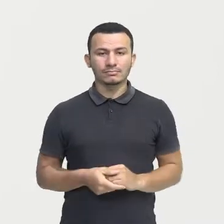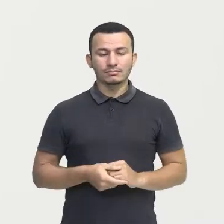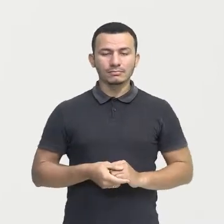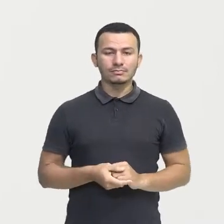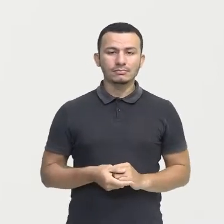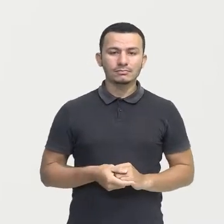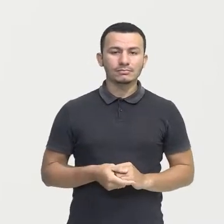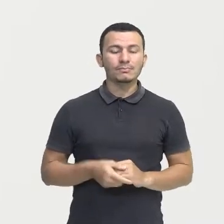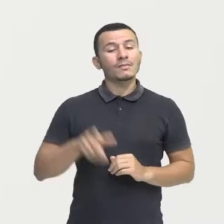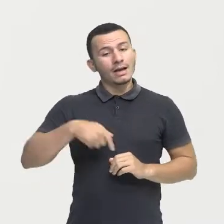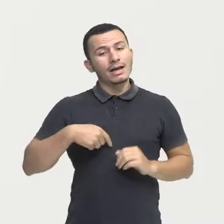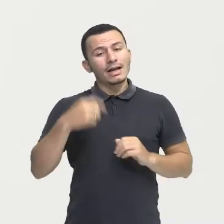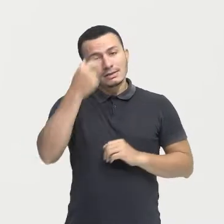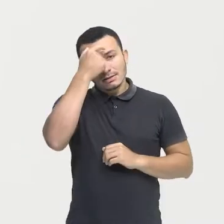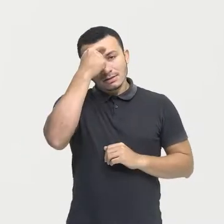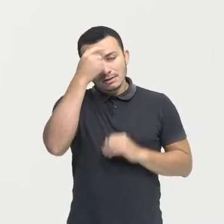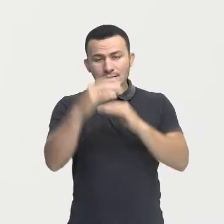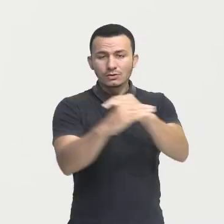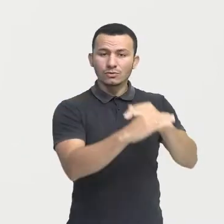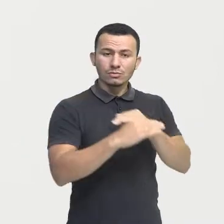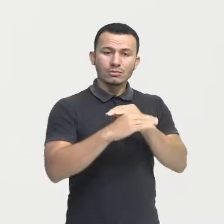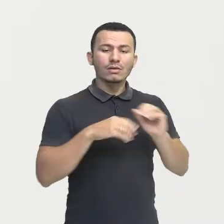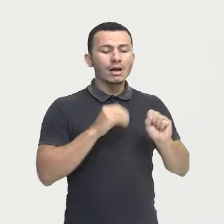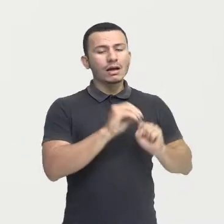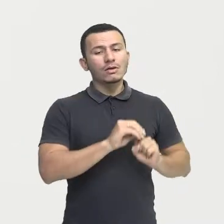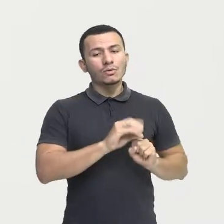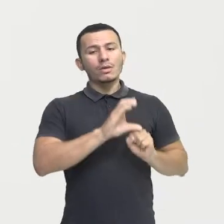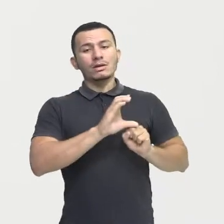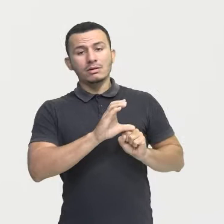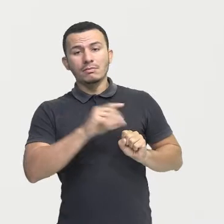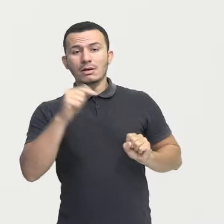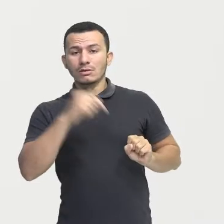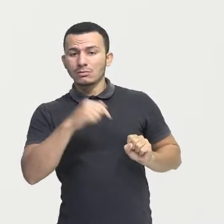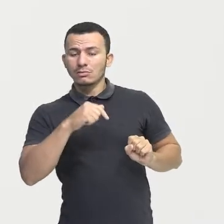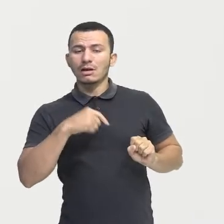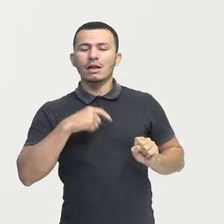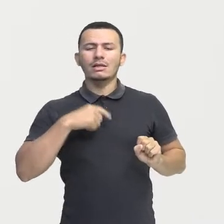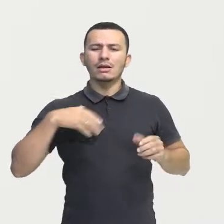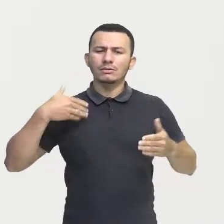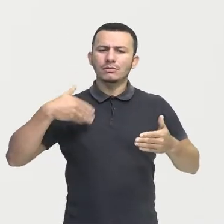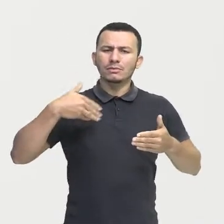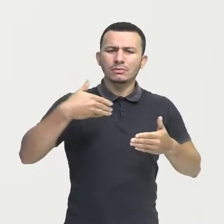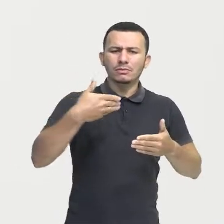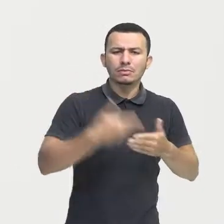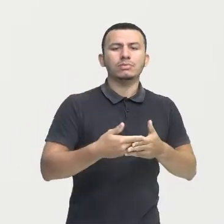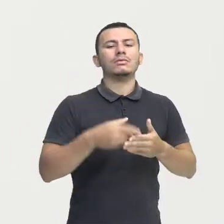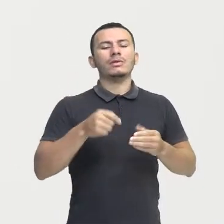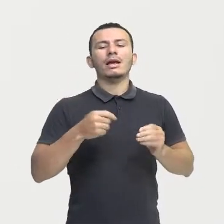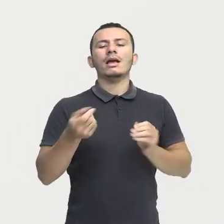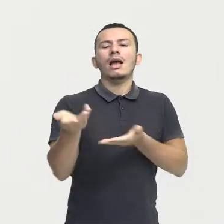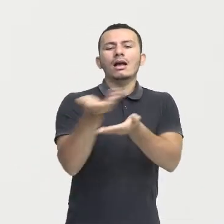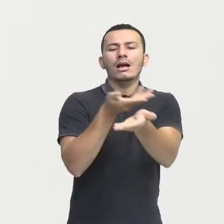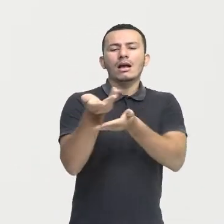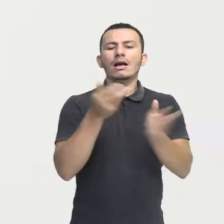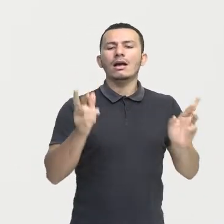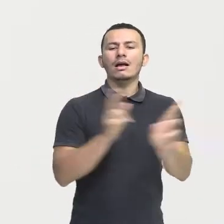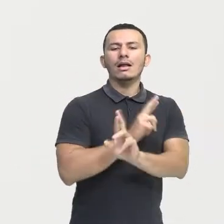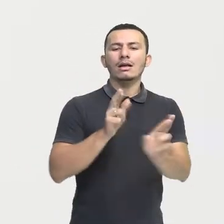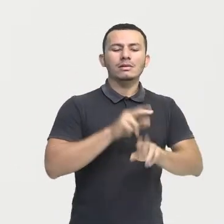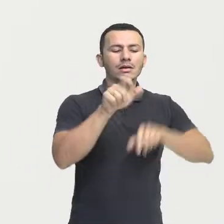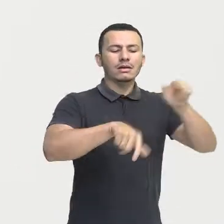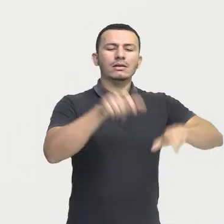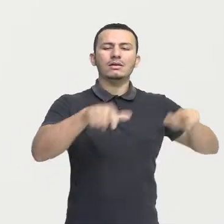Então, isso é o senso comum. É um conhecimento que vem dessa nossa relação com